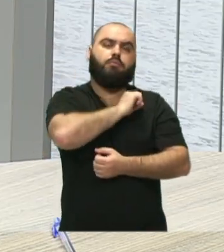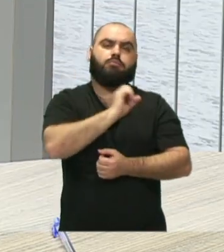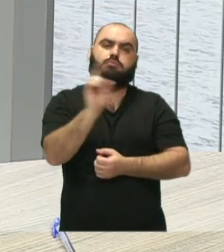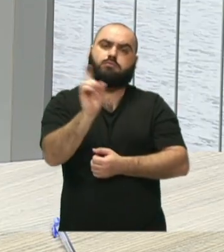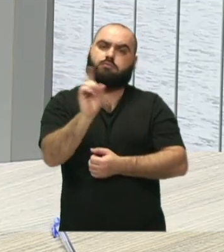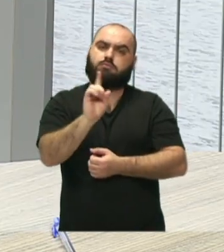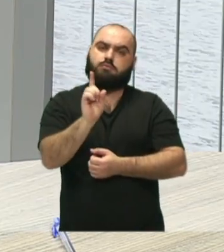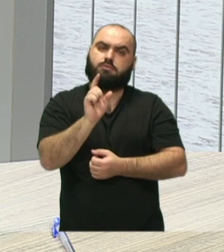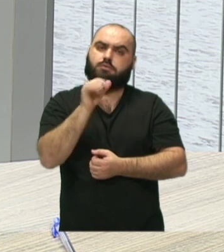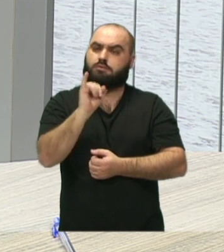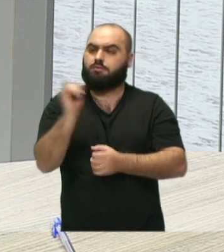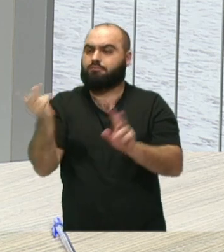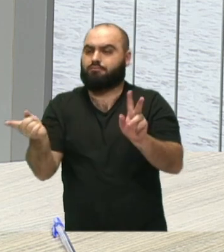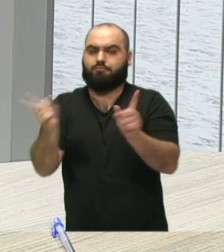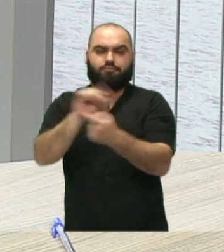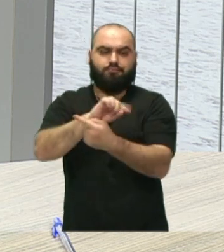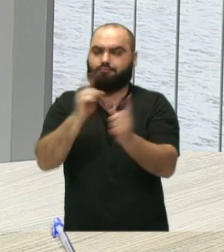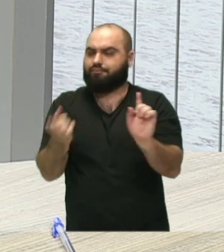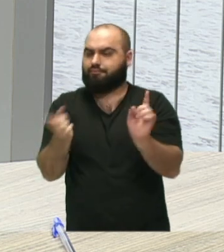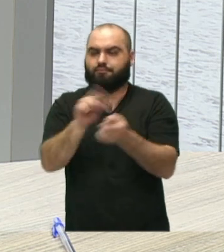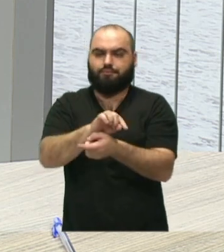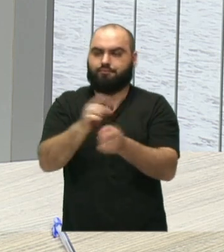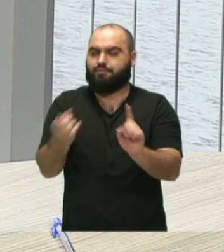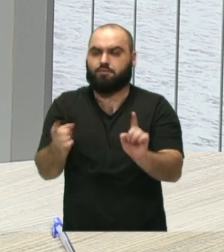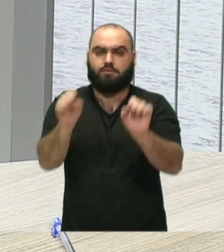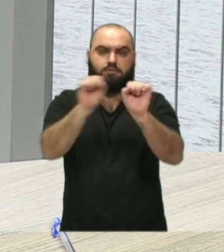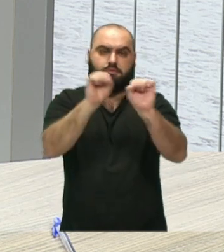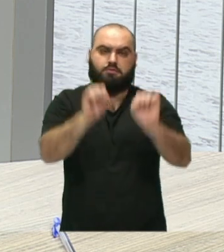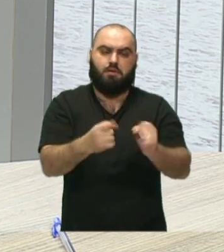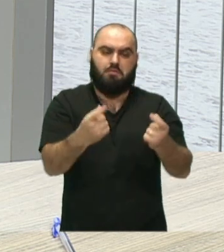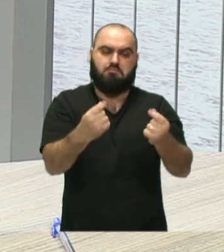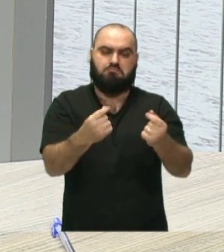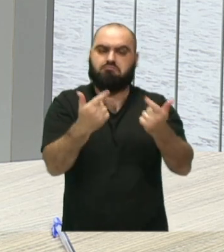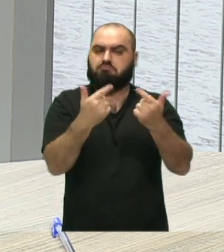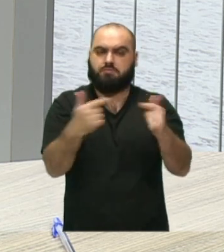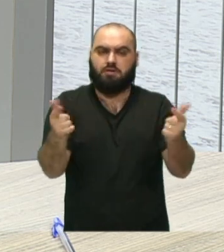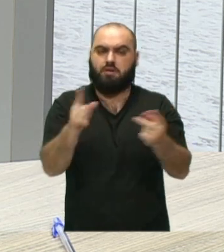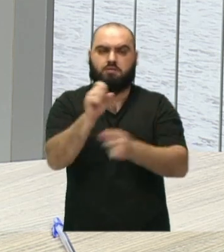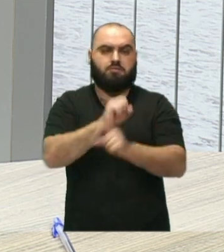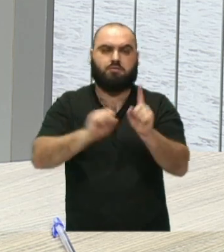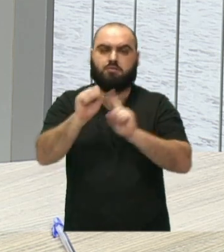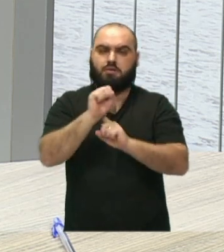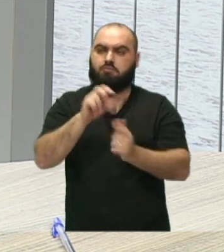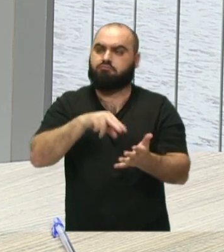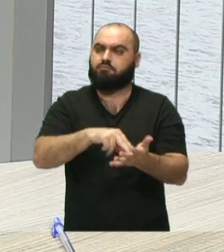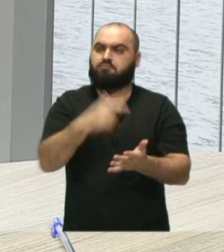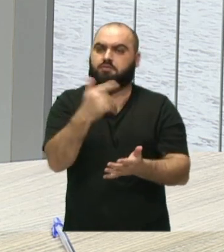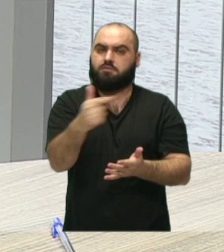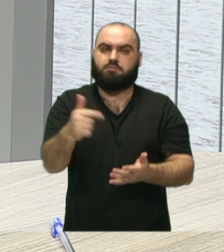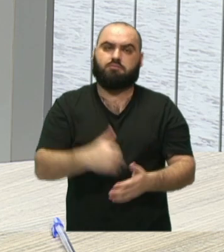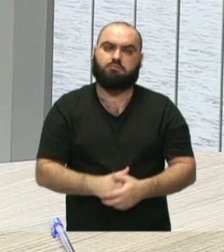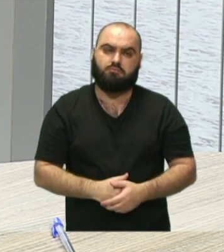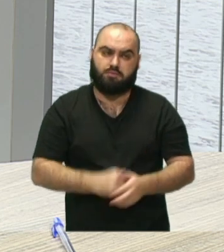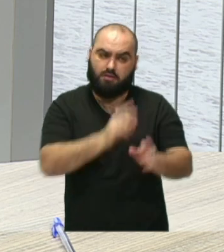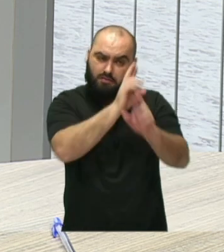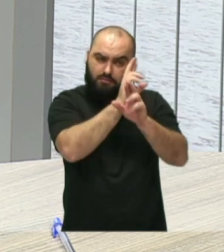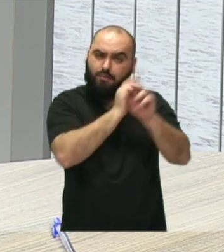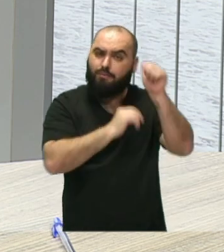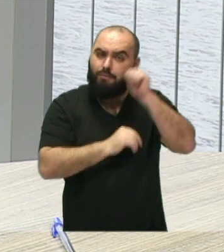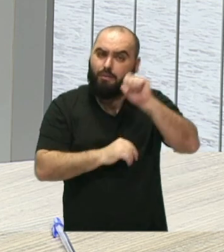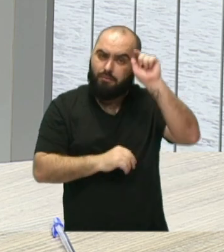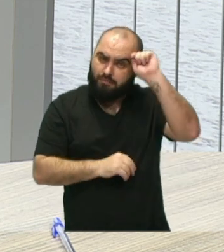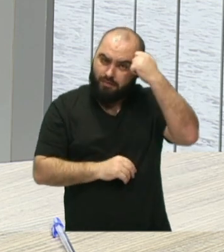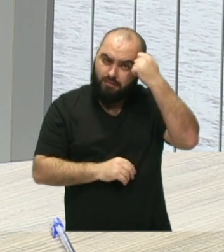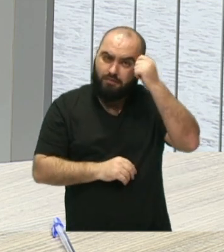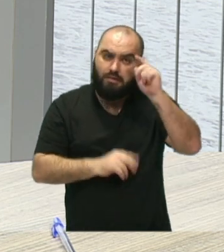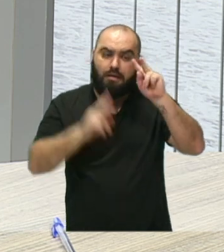não variarem entre as pessoas, nenhum sistema econômico se sustenta, nenhuma sociedade se sustenta. O que nós esperamos para as mulheres pretas é que se